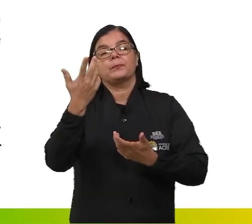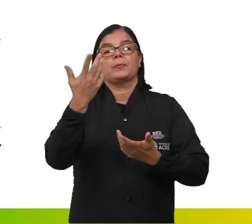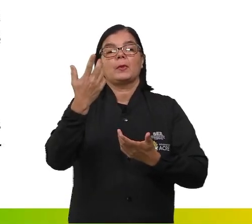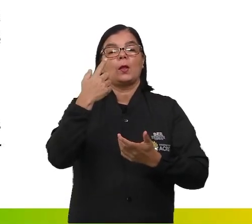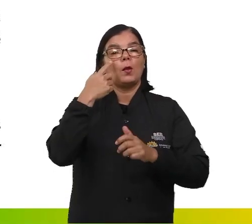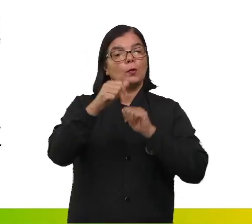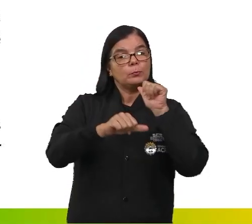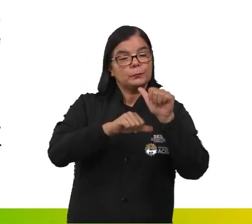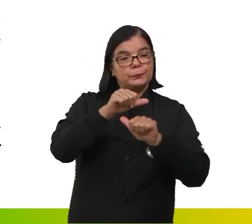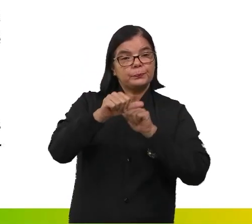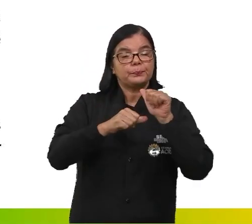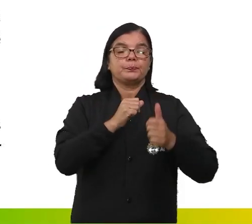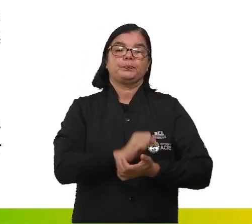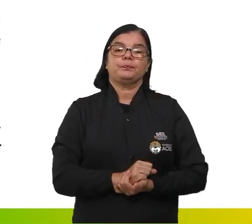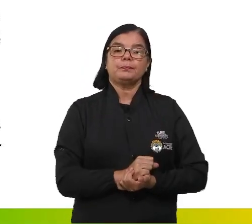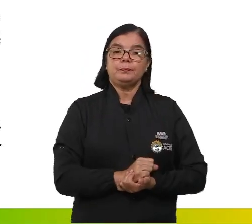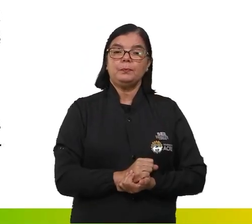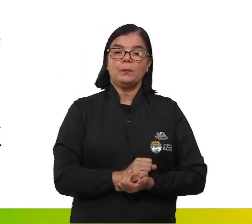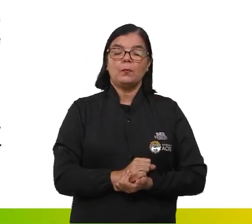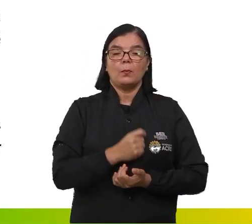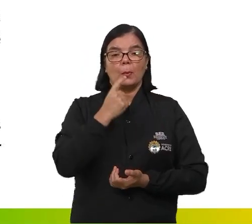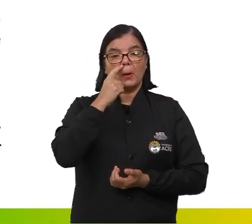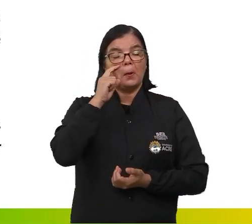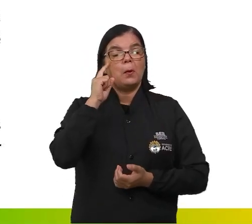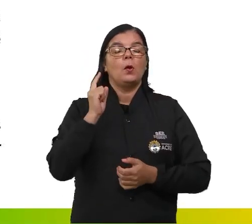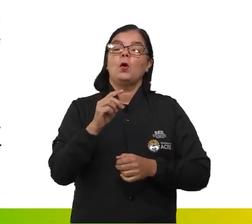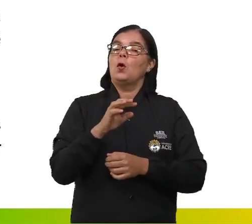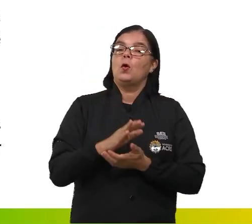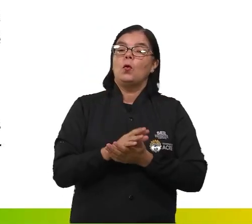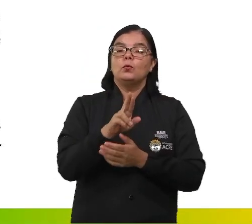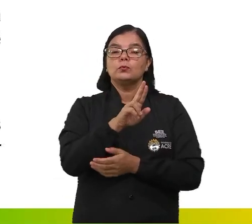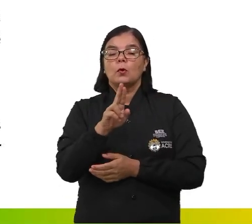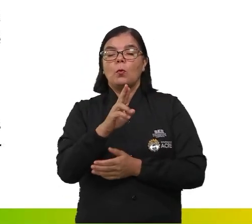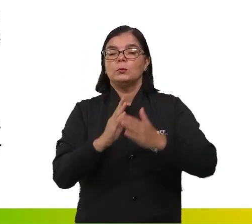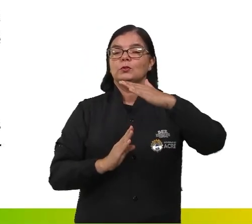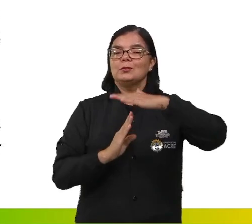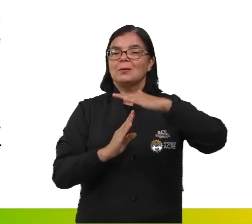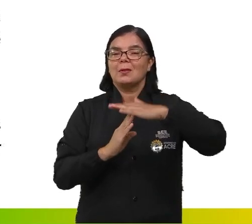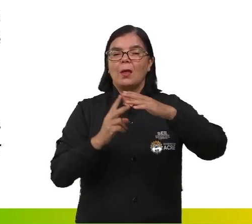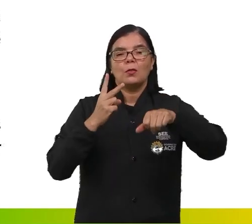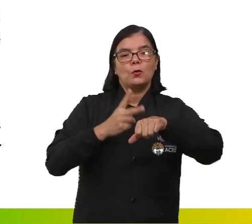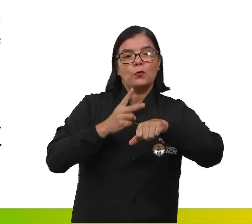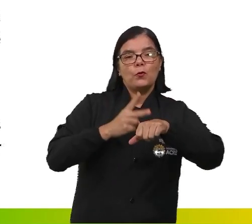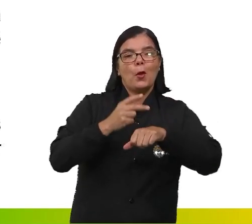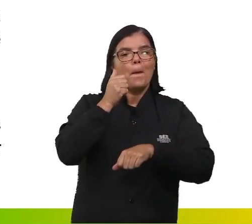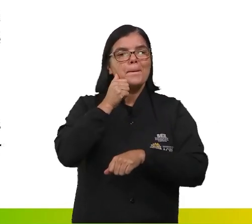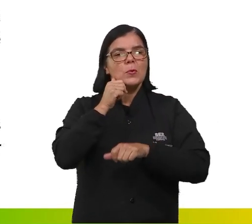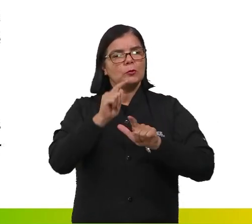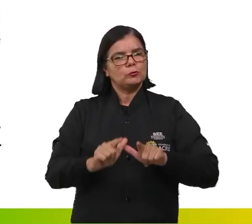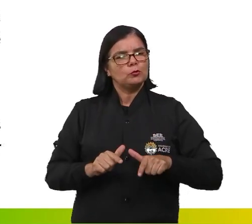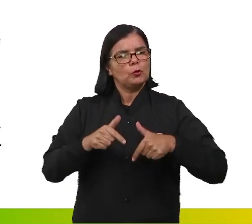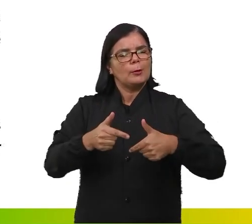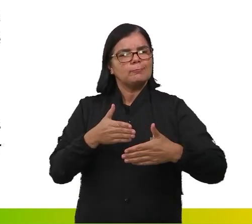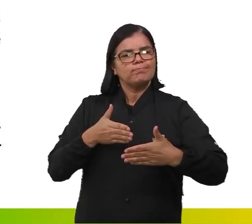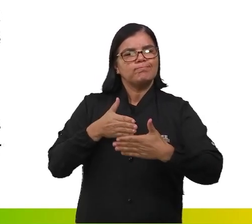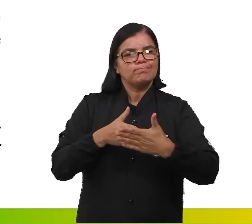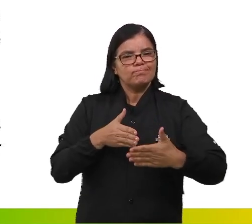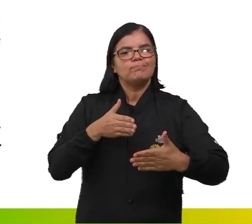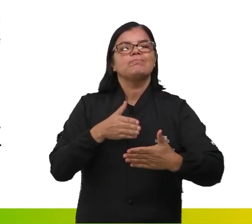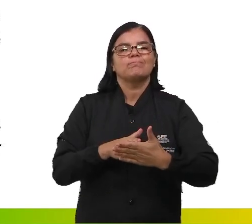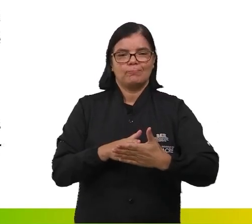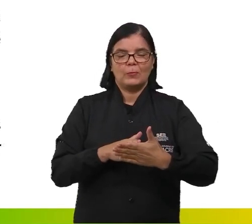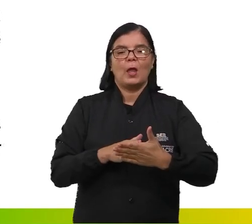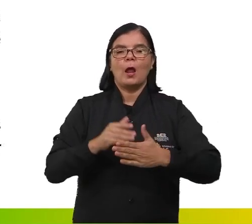e modificada. O chamado teto de vidro. Mulheres enfrentam obstáculos